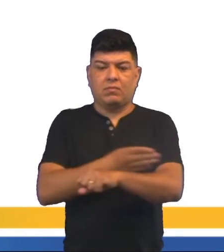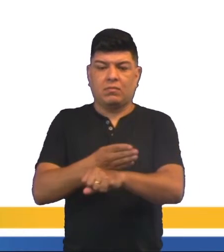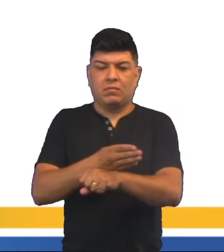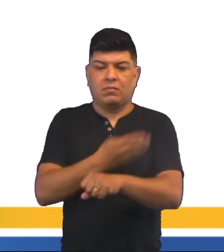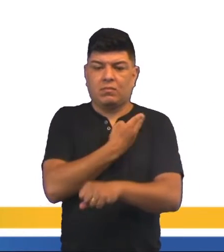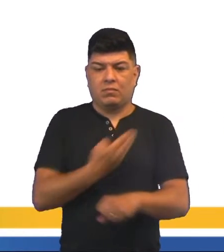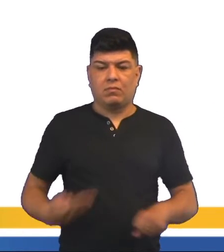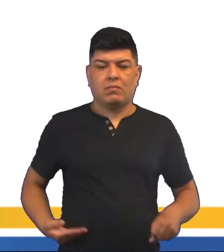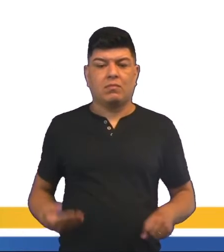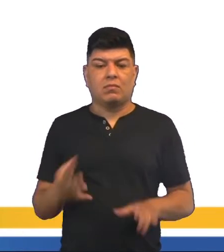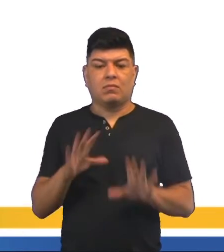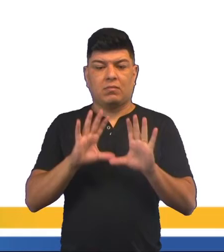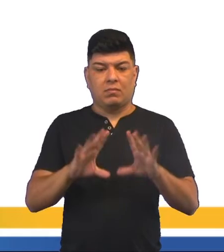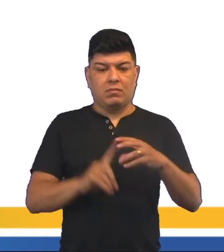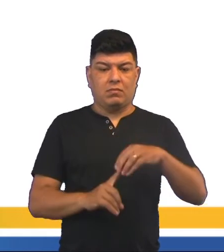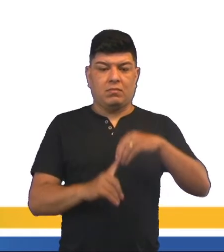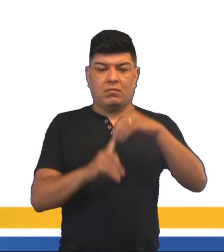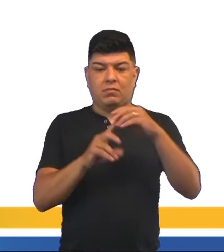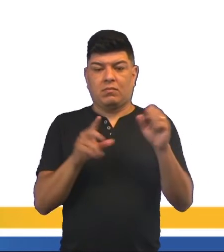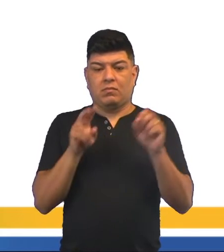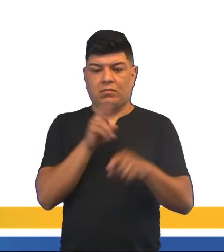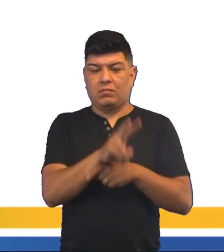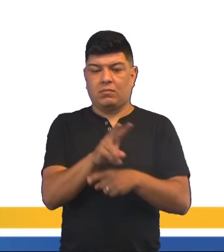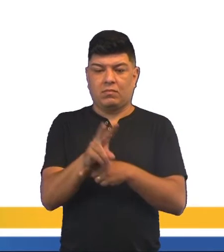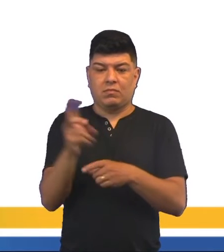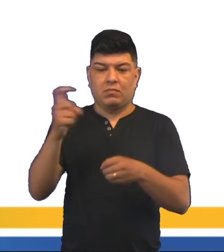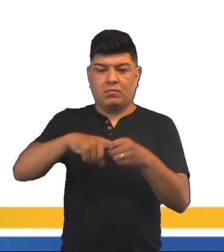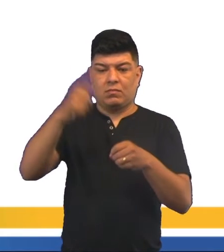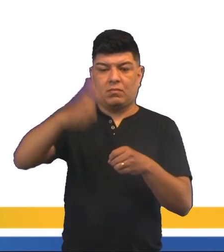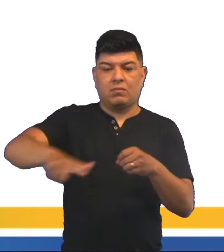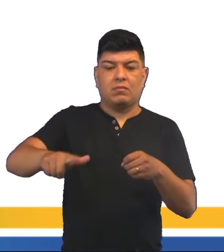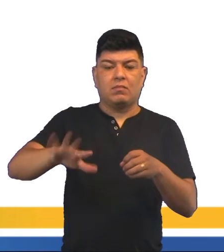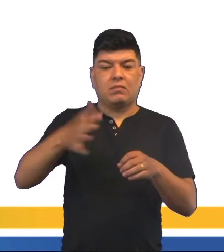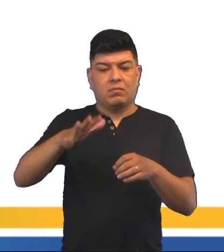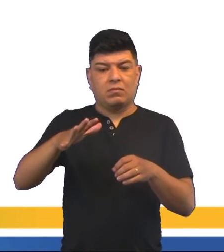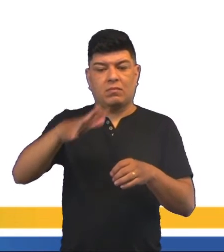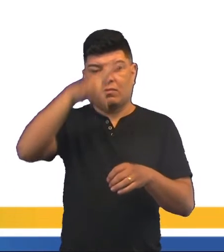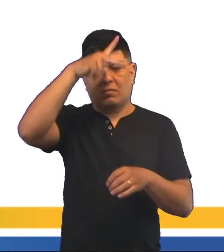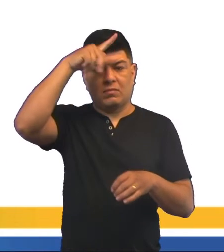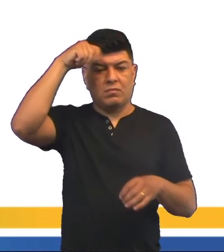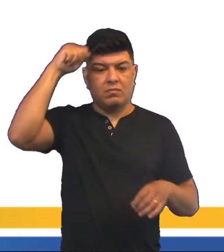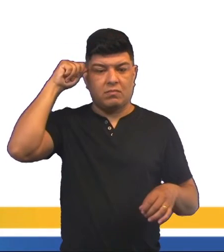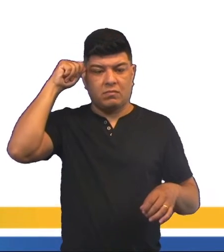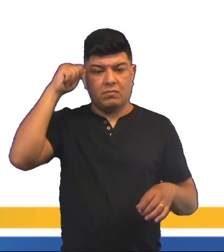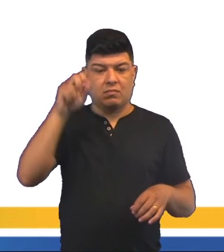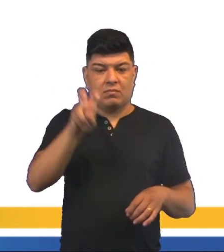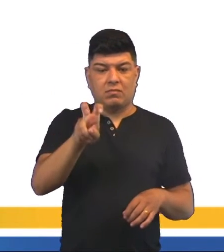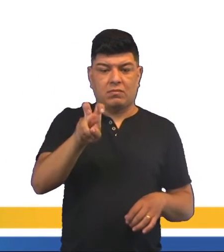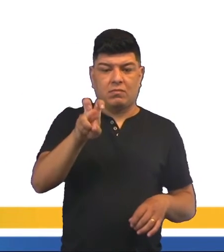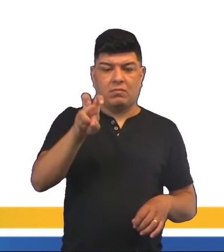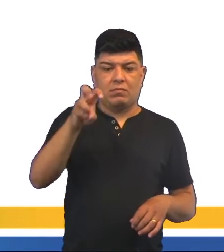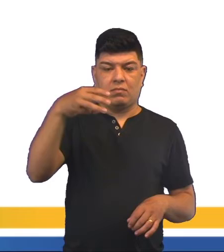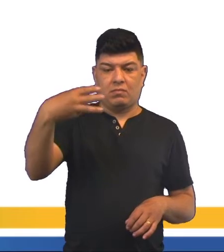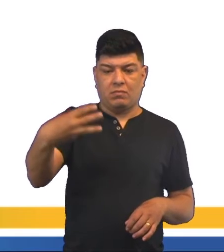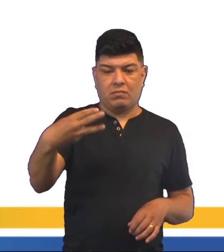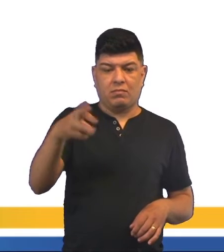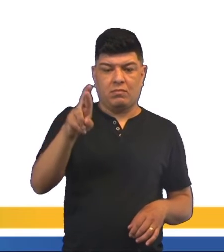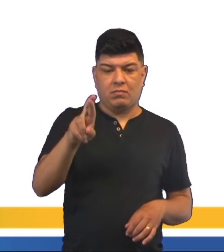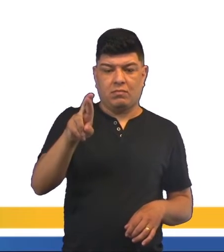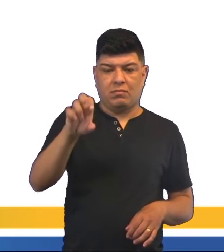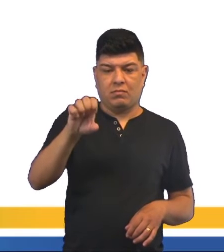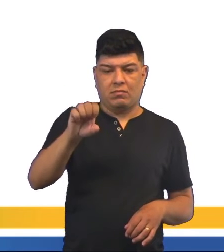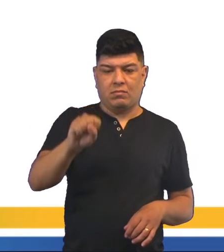poder público, né, no formato de unidade de conservação de uso sustentável, tem-se hoje, né, na Amazônia, um total